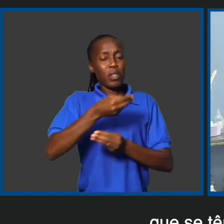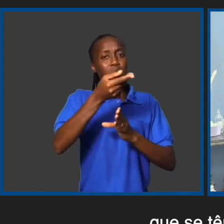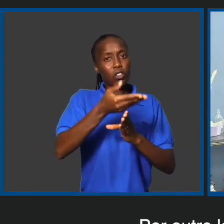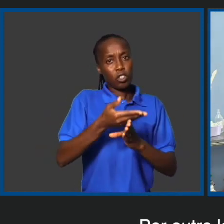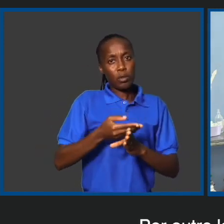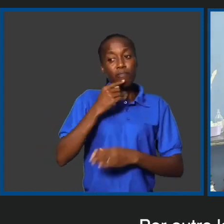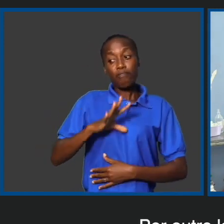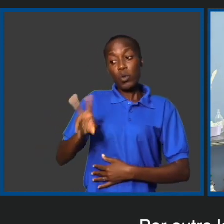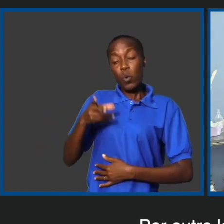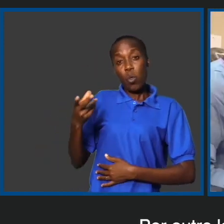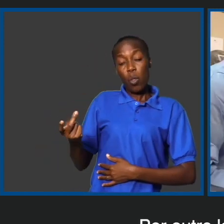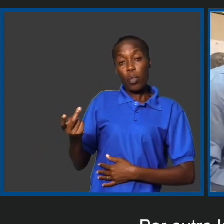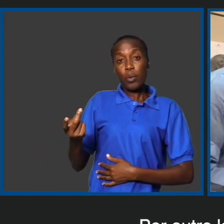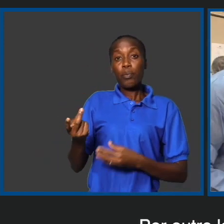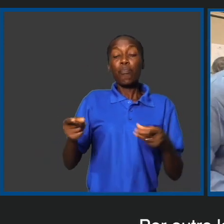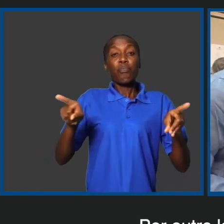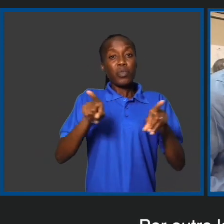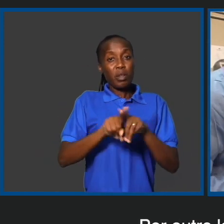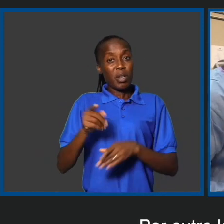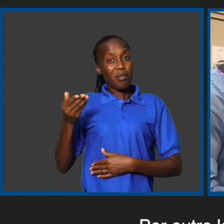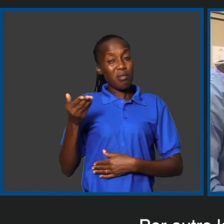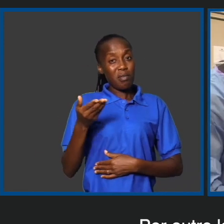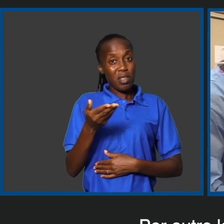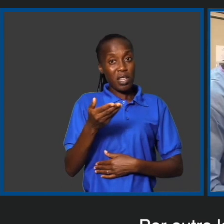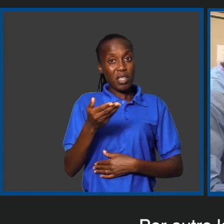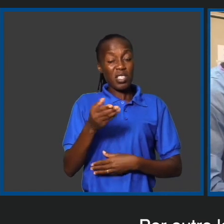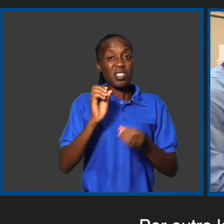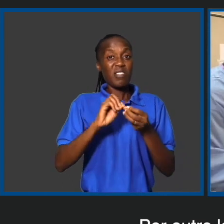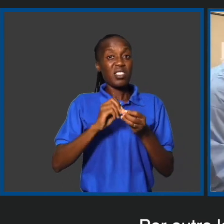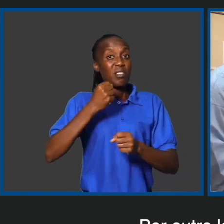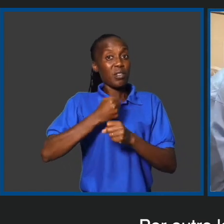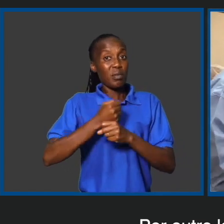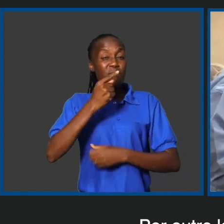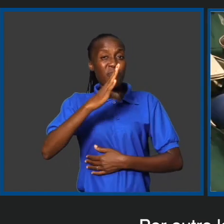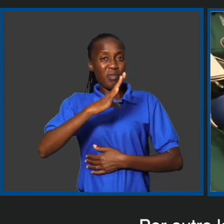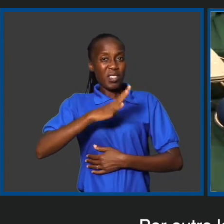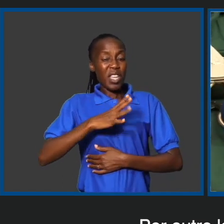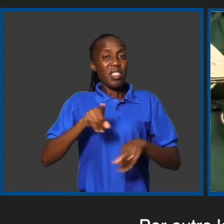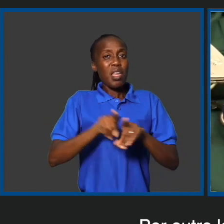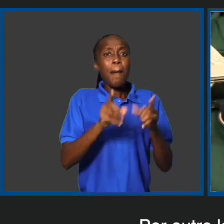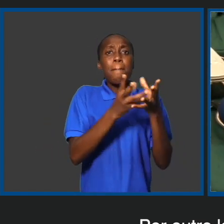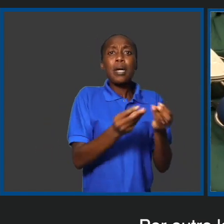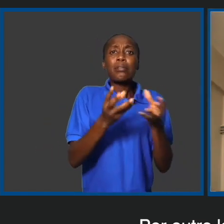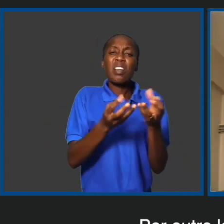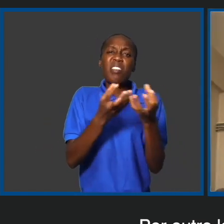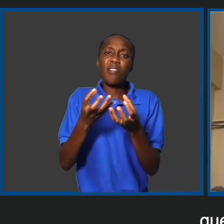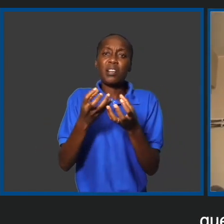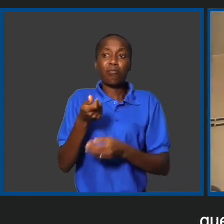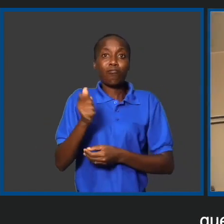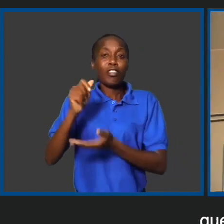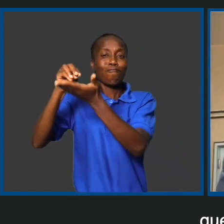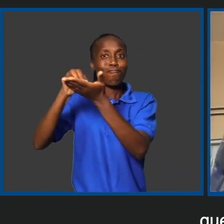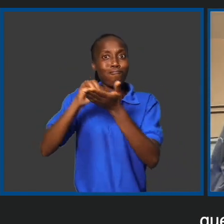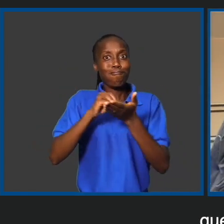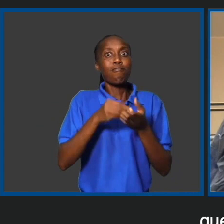deste intercâmbio. E, por outro lado, porque esta missão permite que tenhamos certo subsídio de material